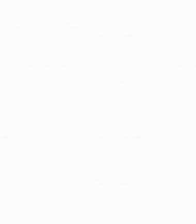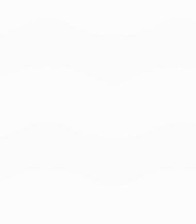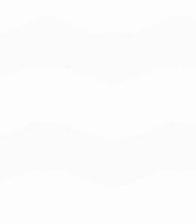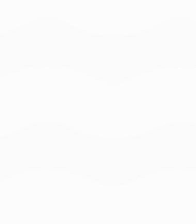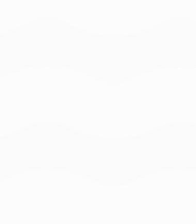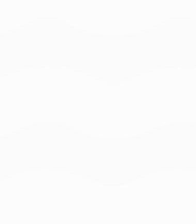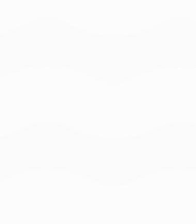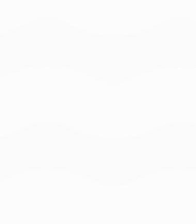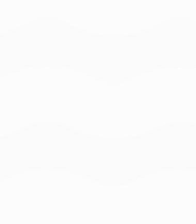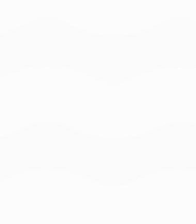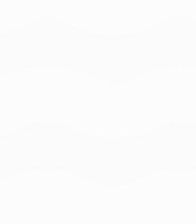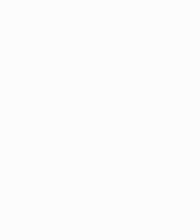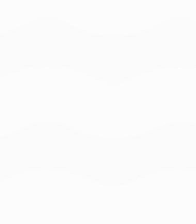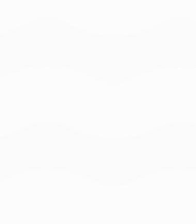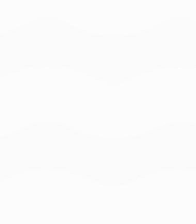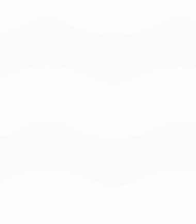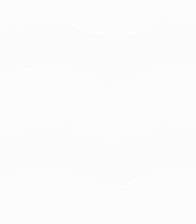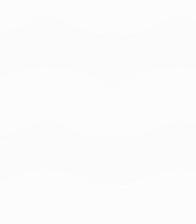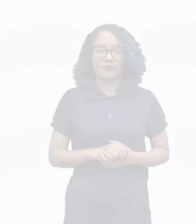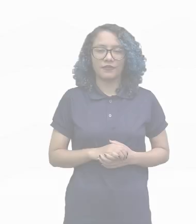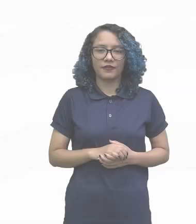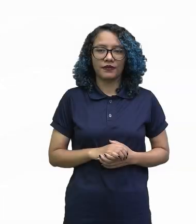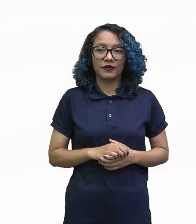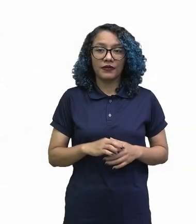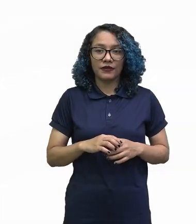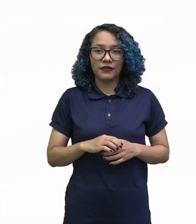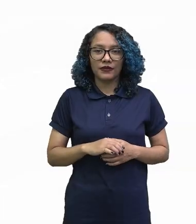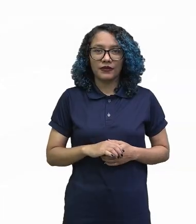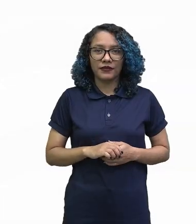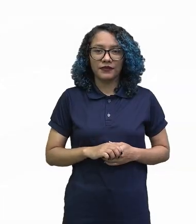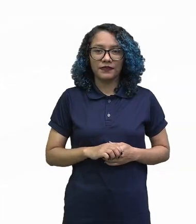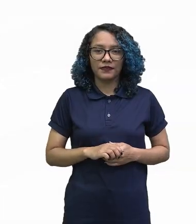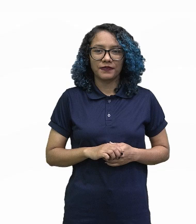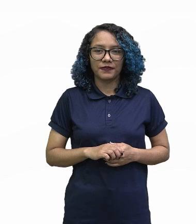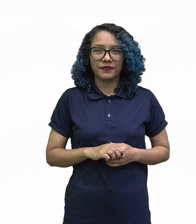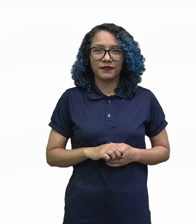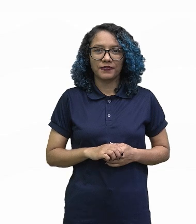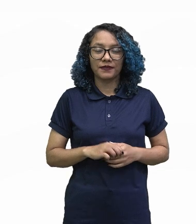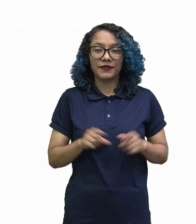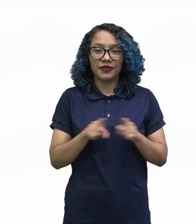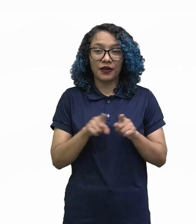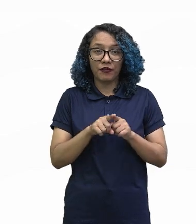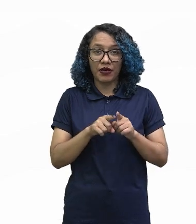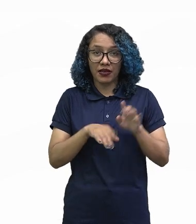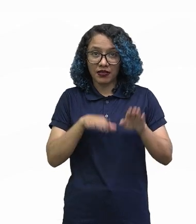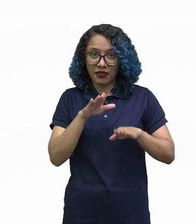tá? Então, nós temos agora, olha, a palavra amoroso.